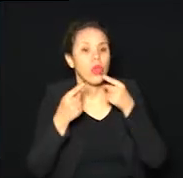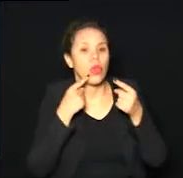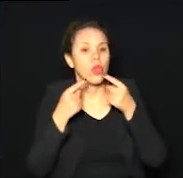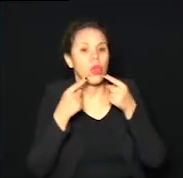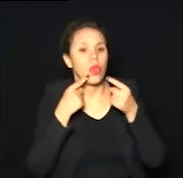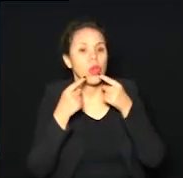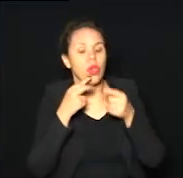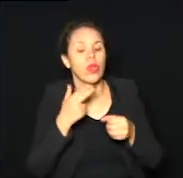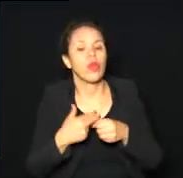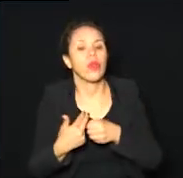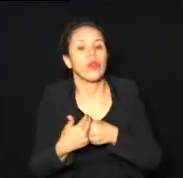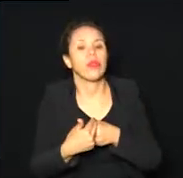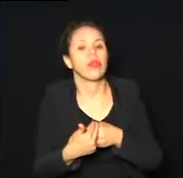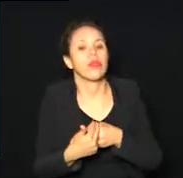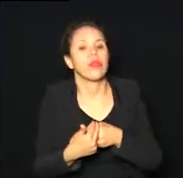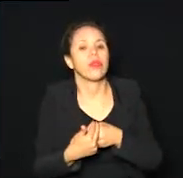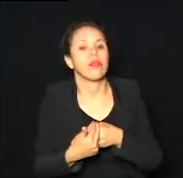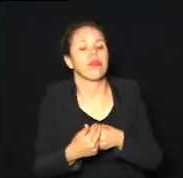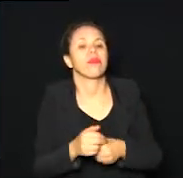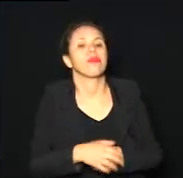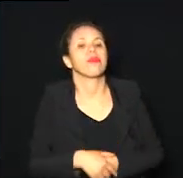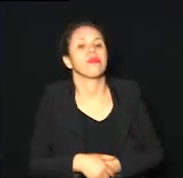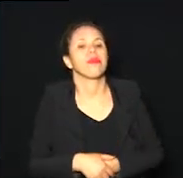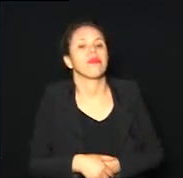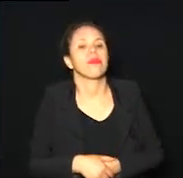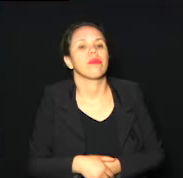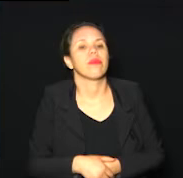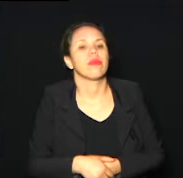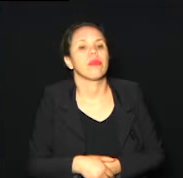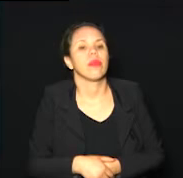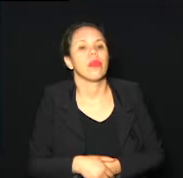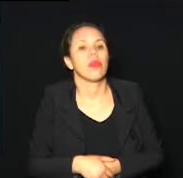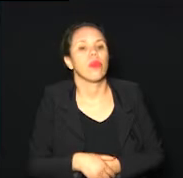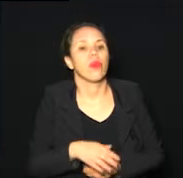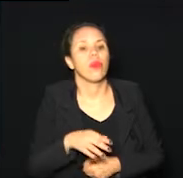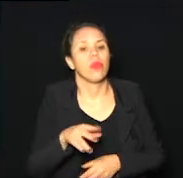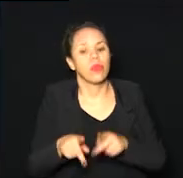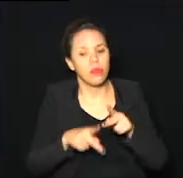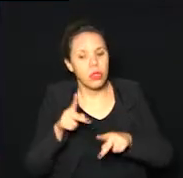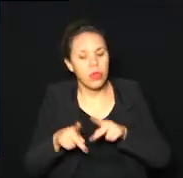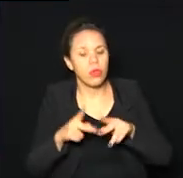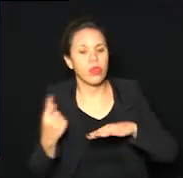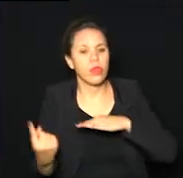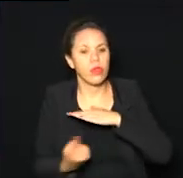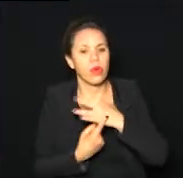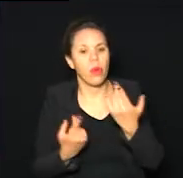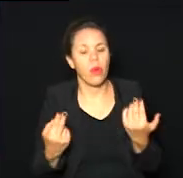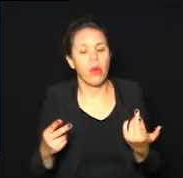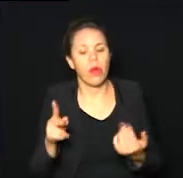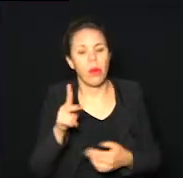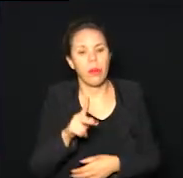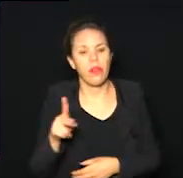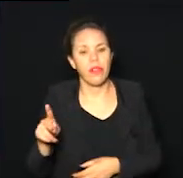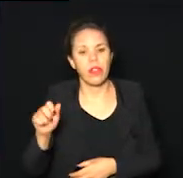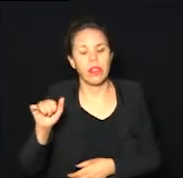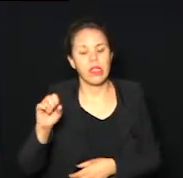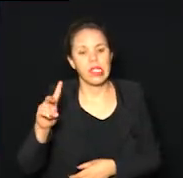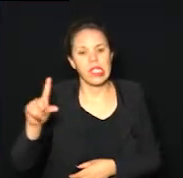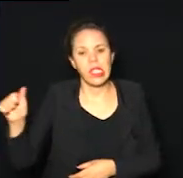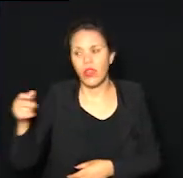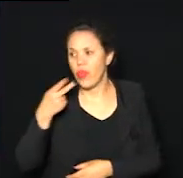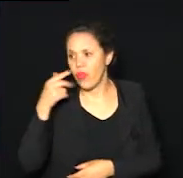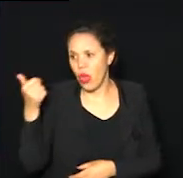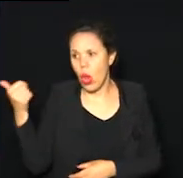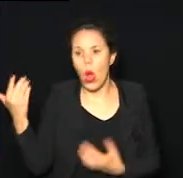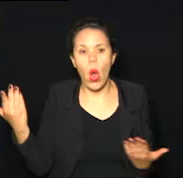da Unicamp, especificamente, com os usuários, né, como disse a professora Silvia Gatti,